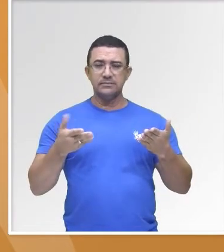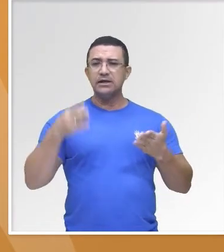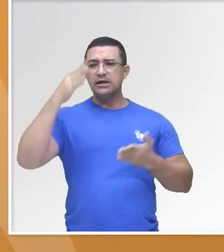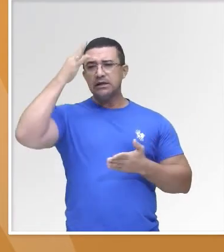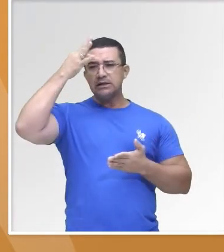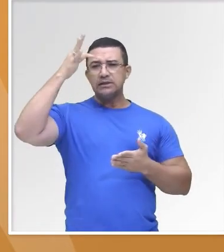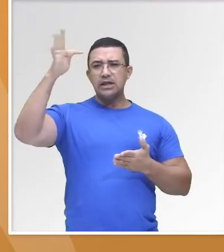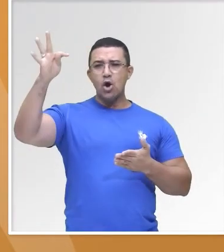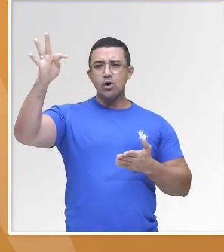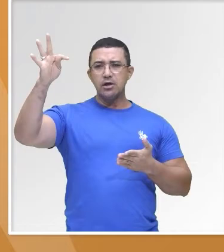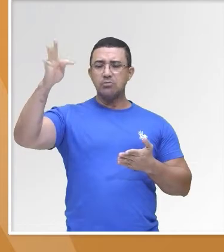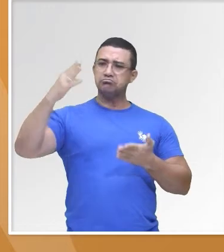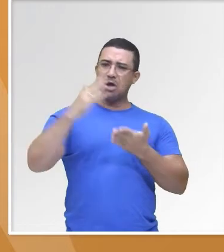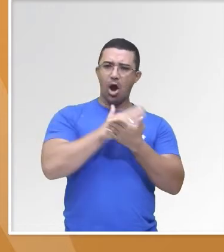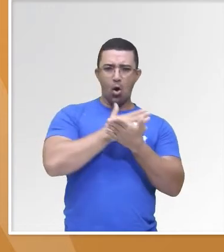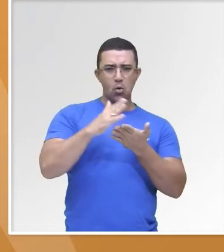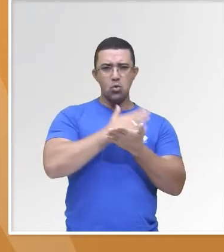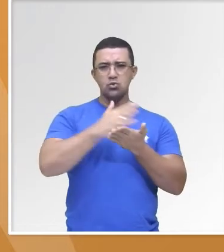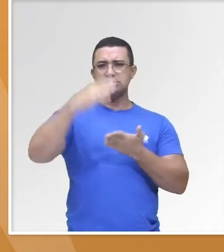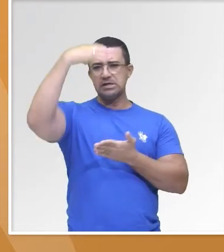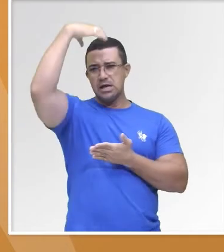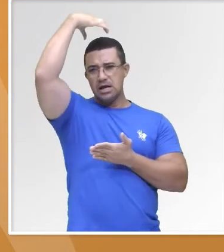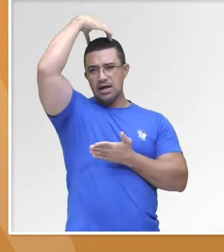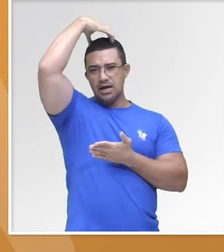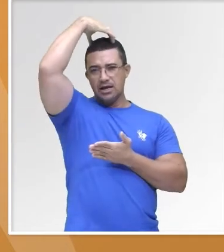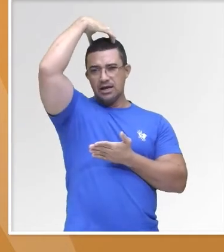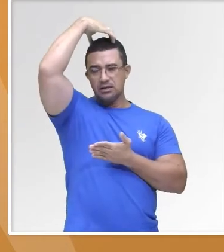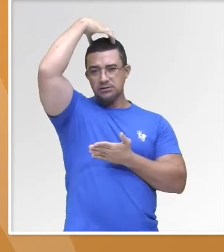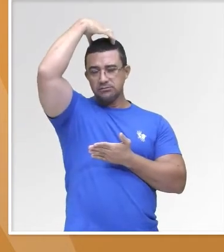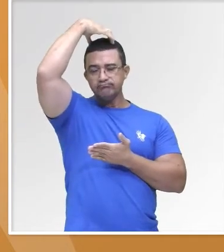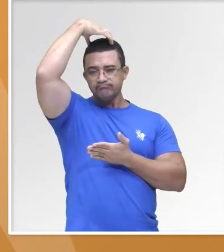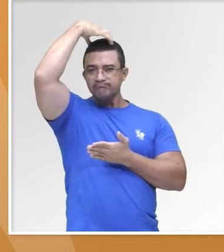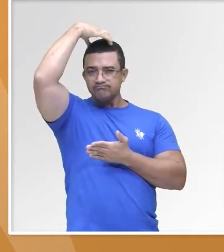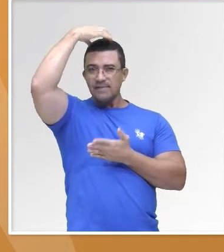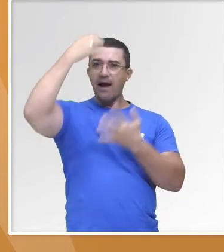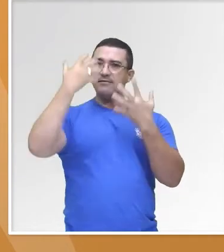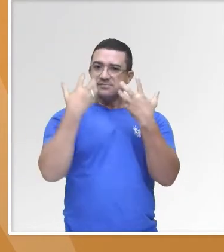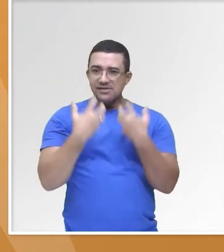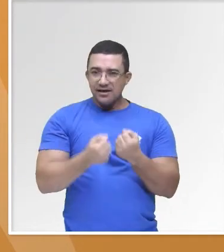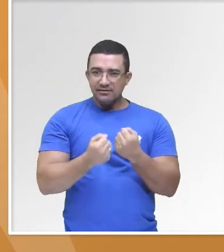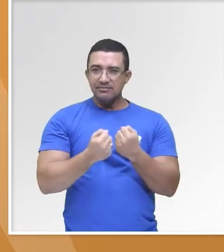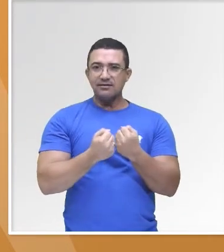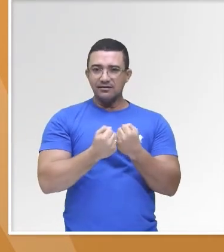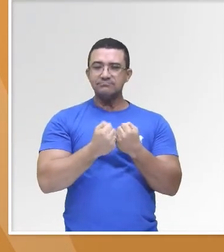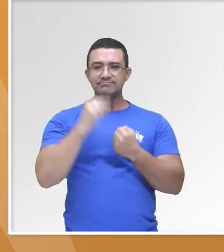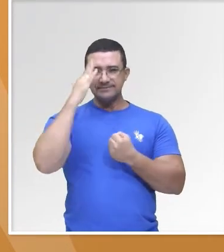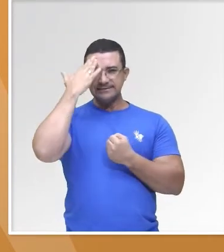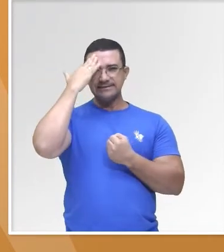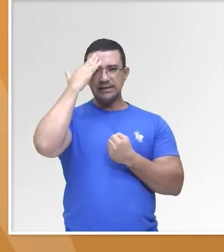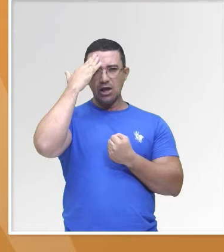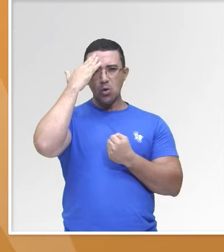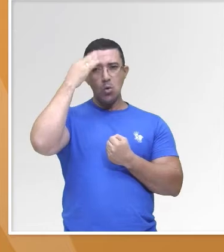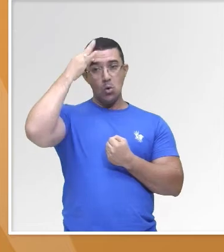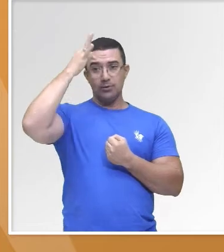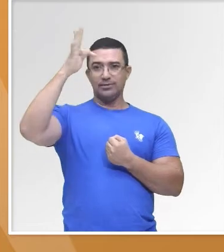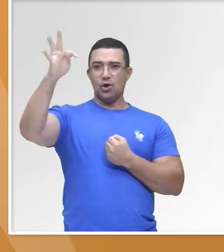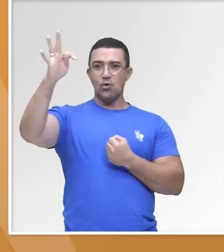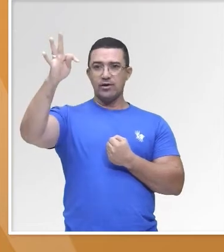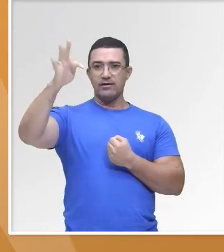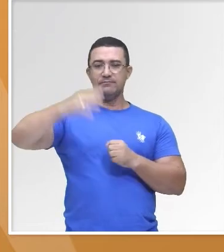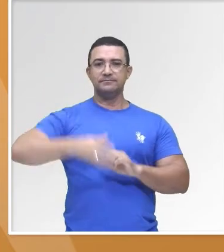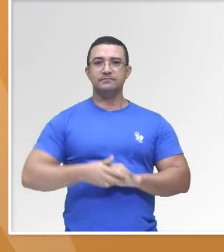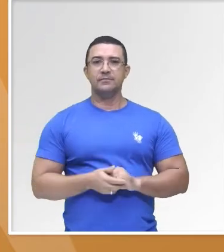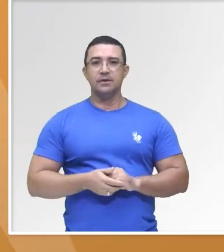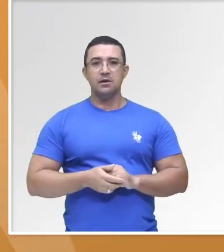teorias, alguns reis, eles vão compreendê-las, eles vão aceitá-las. E apesar de